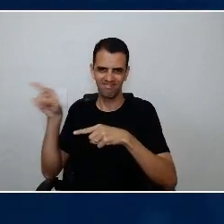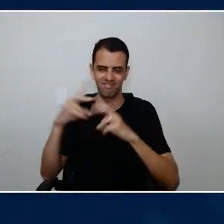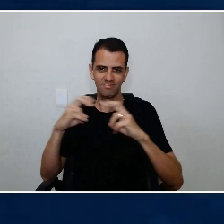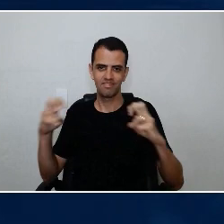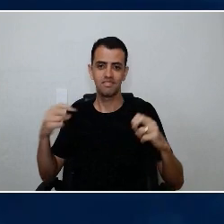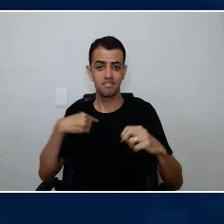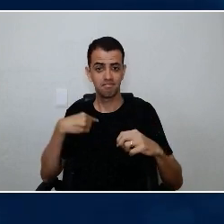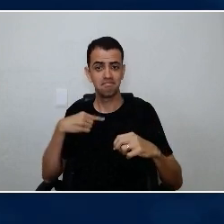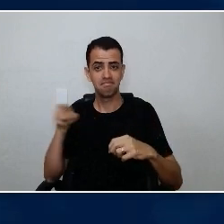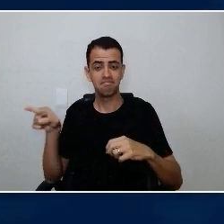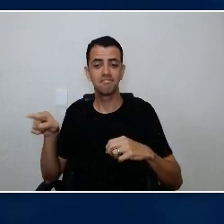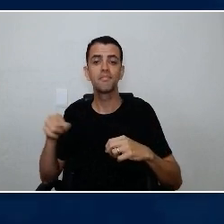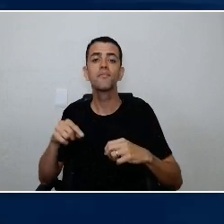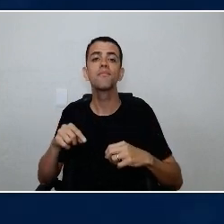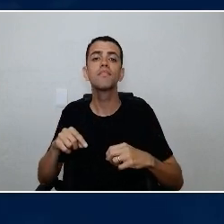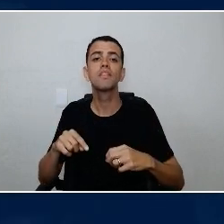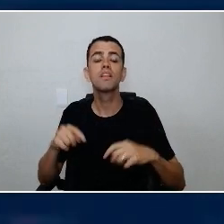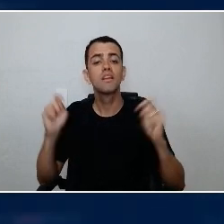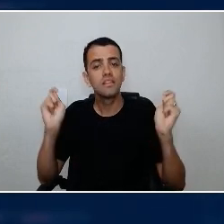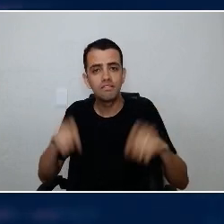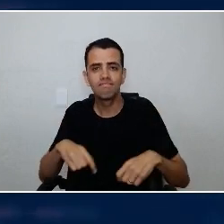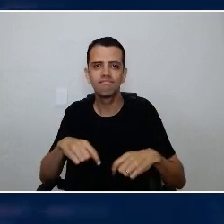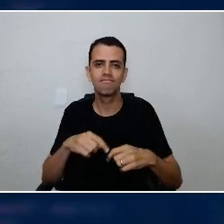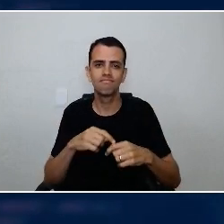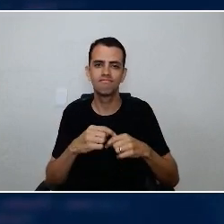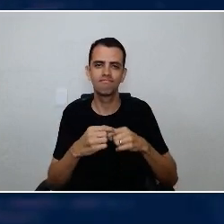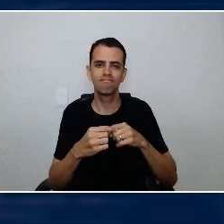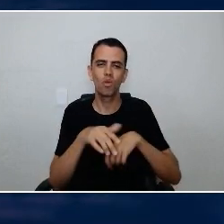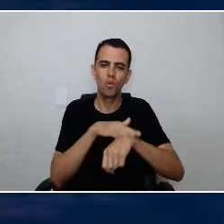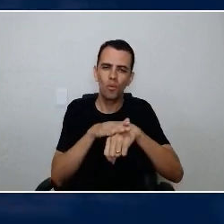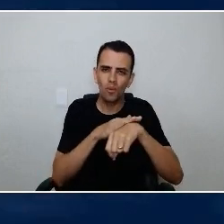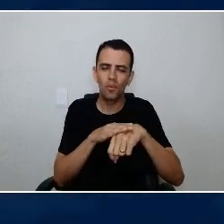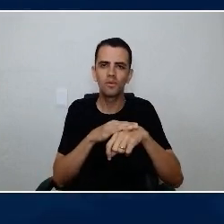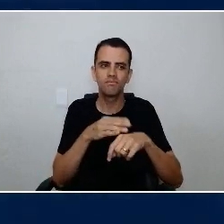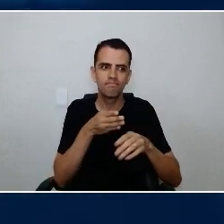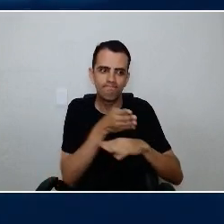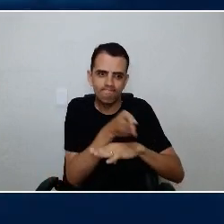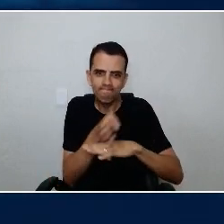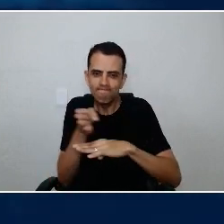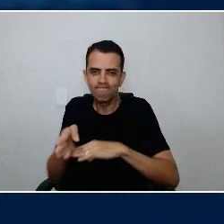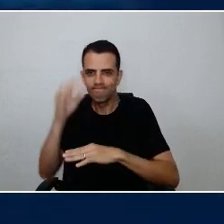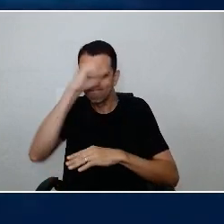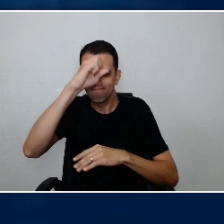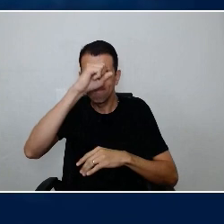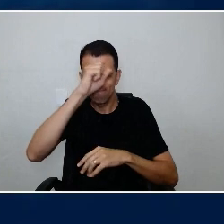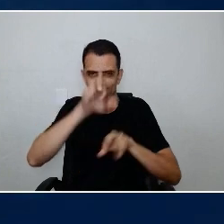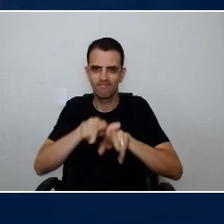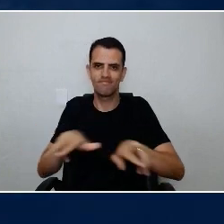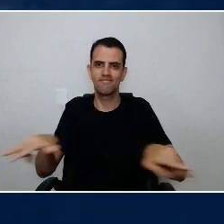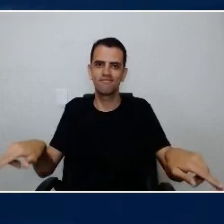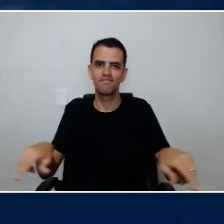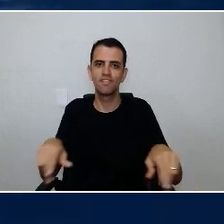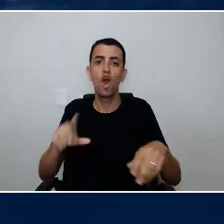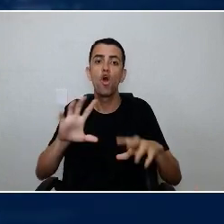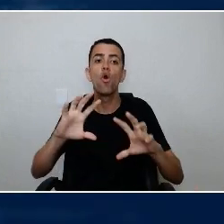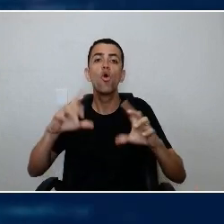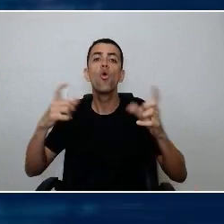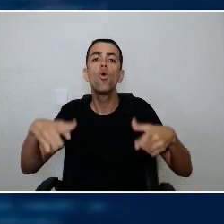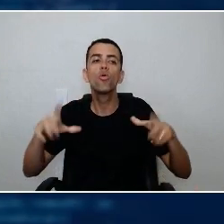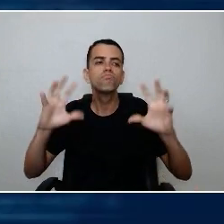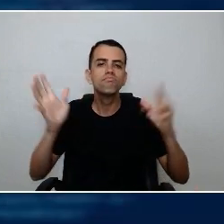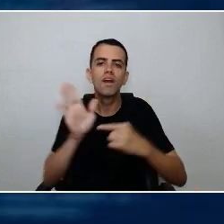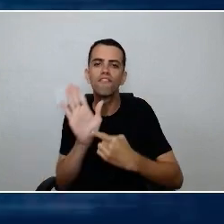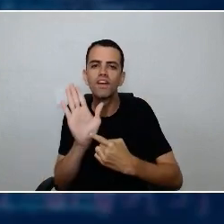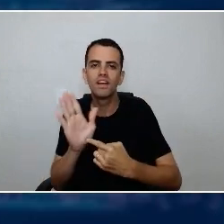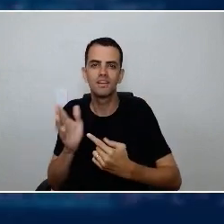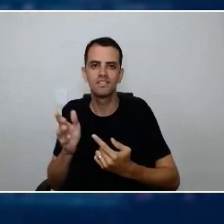têm diversos canais para começarem a se interar e aprender e eh saber aonde que vai ter evento para tratar sobre os temas e tem dos